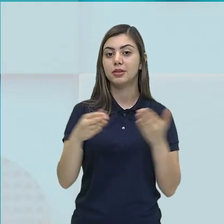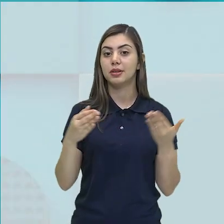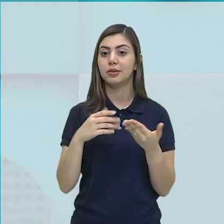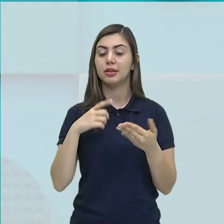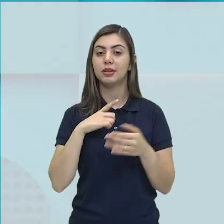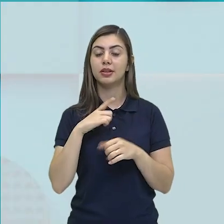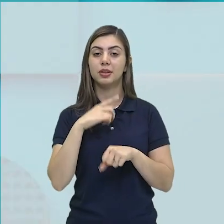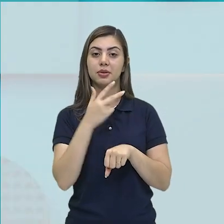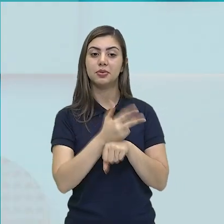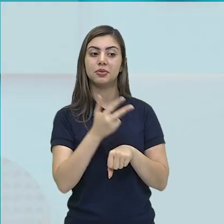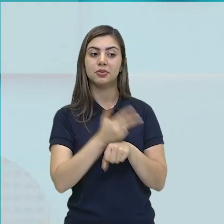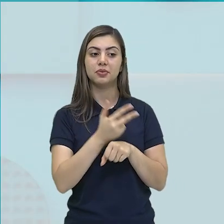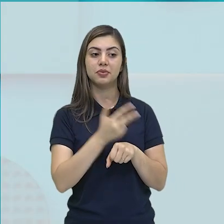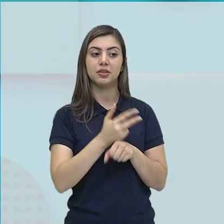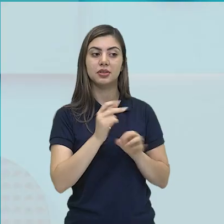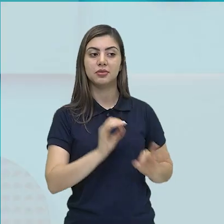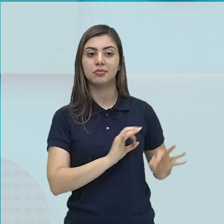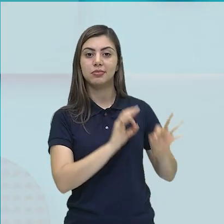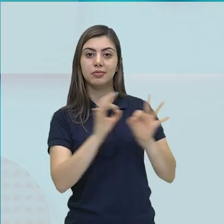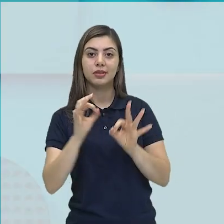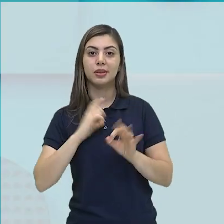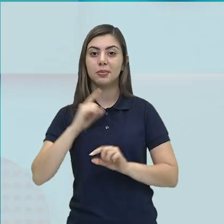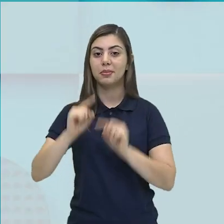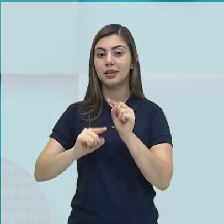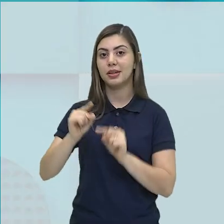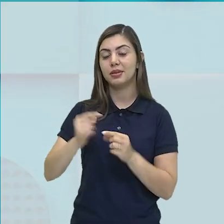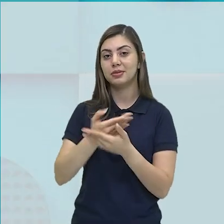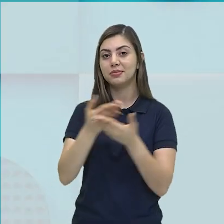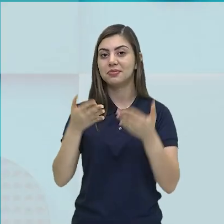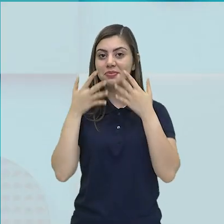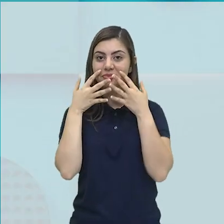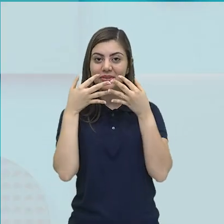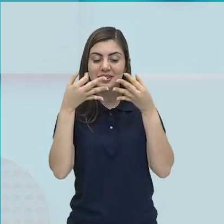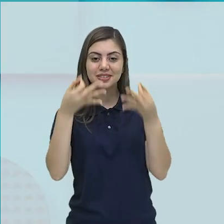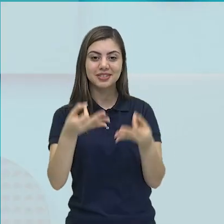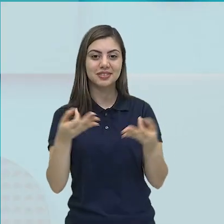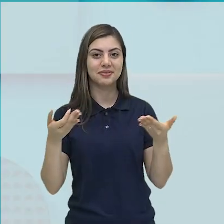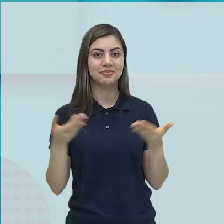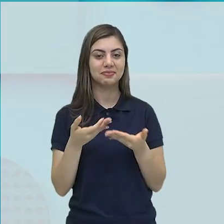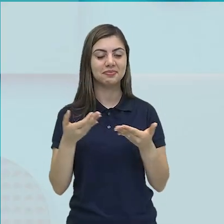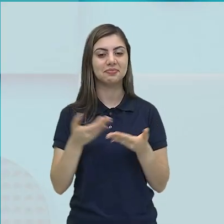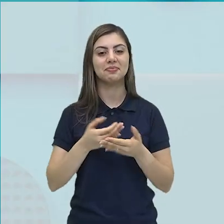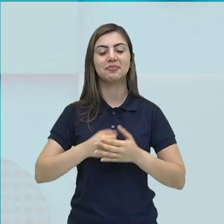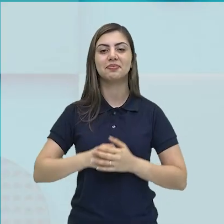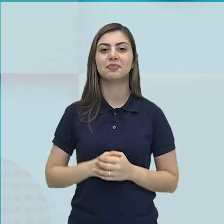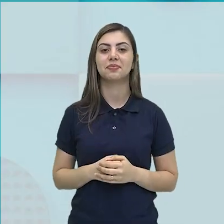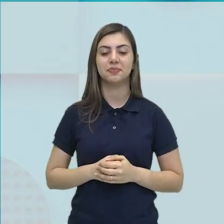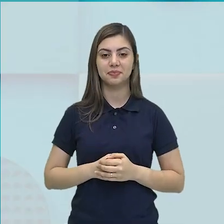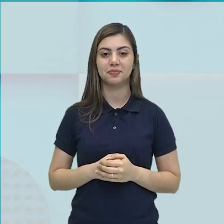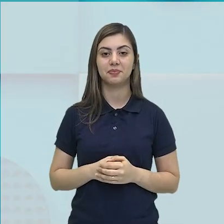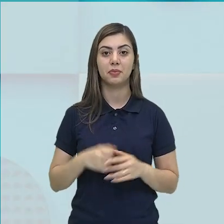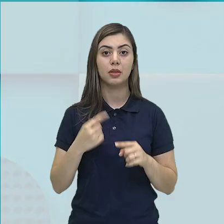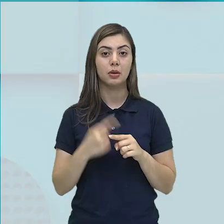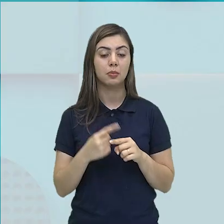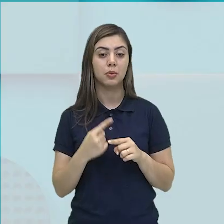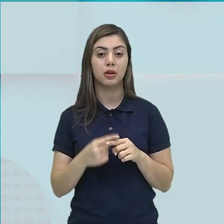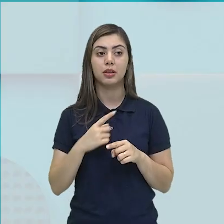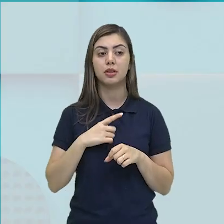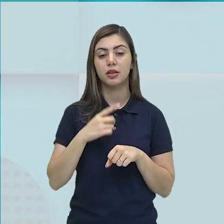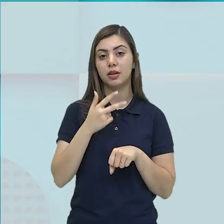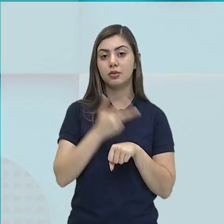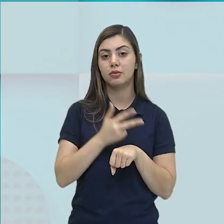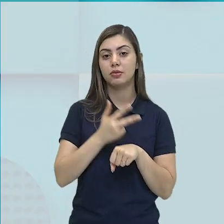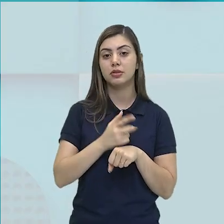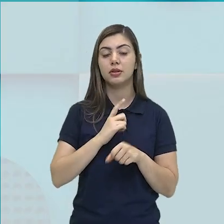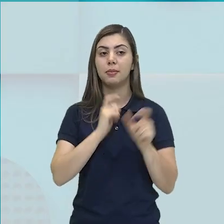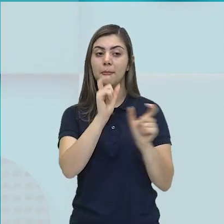um vídeo que traz mais objetos. Então, pay attention, prestem bastante atenção, porque ele traz muito